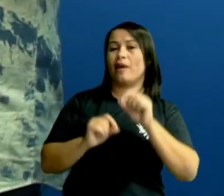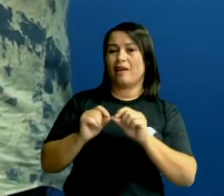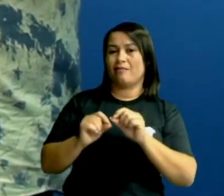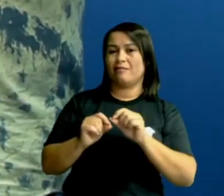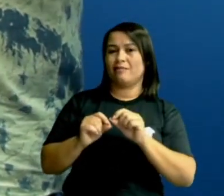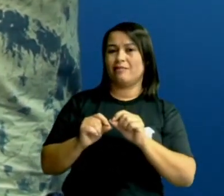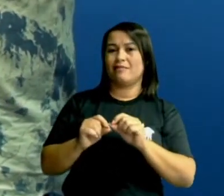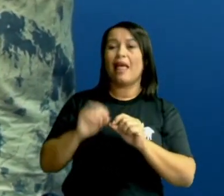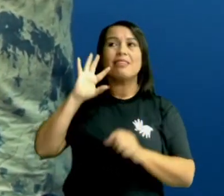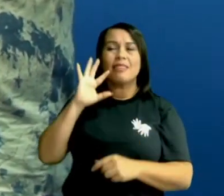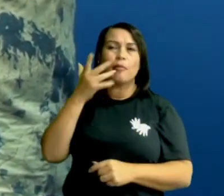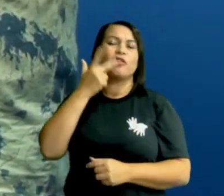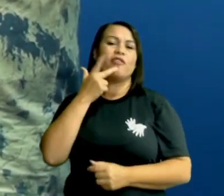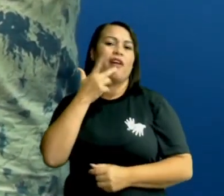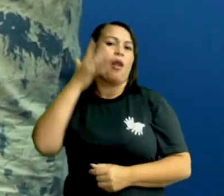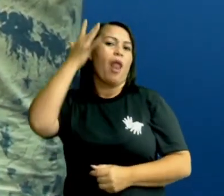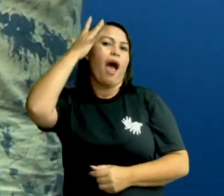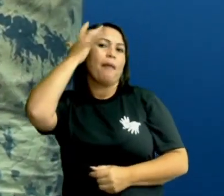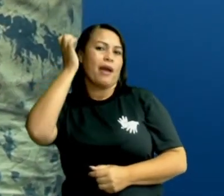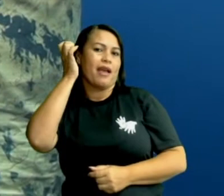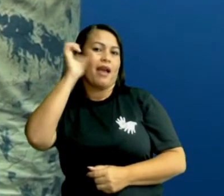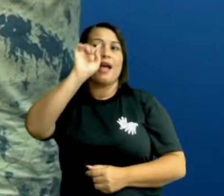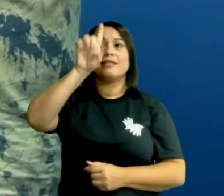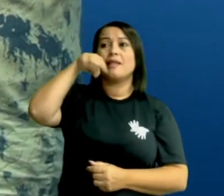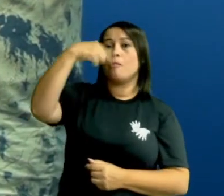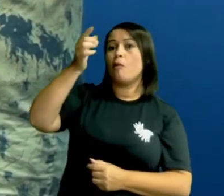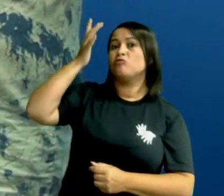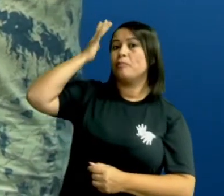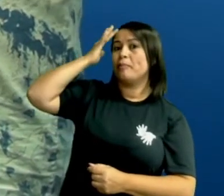digo amanhã, depois de